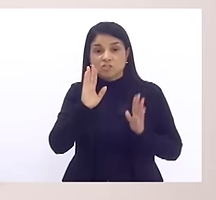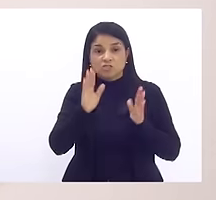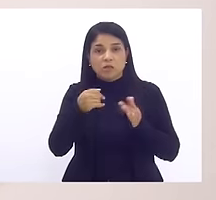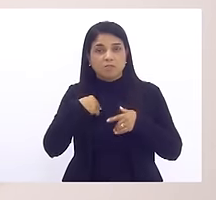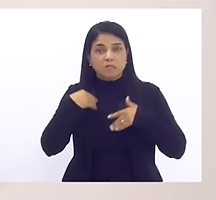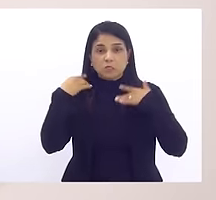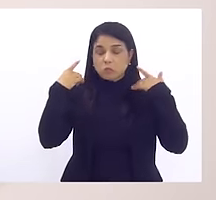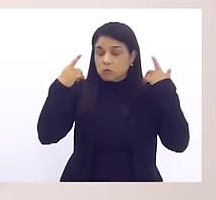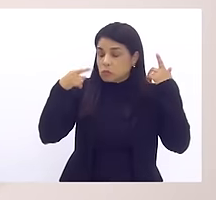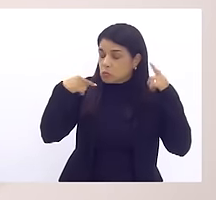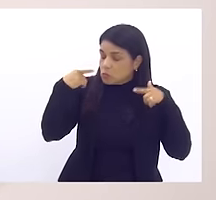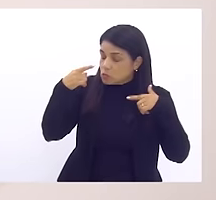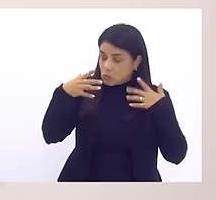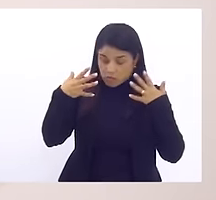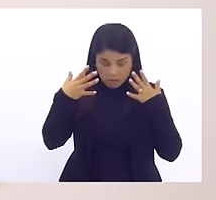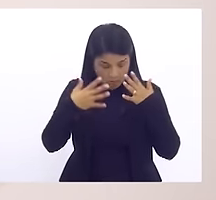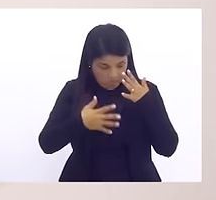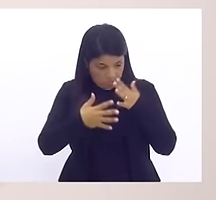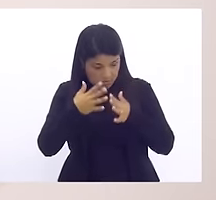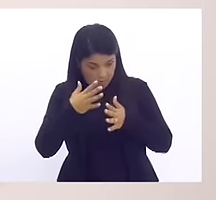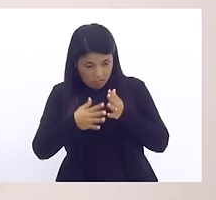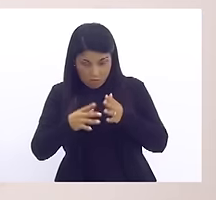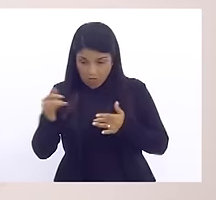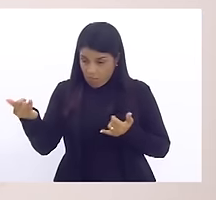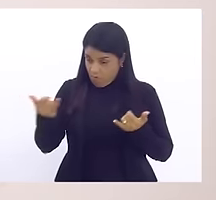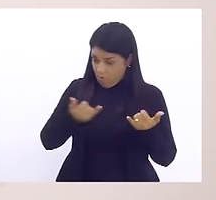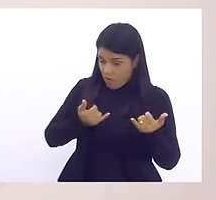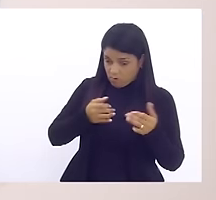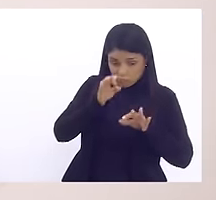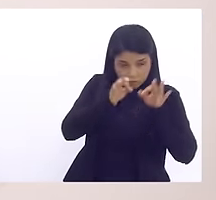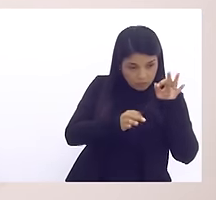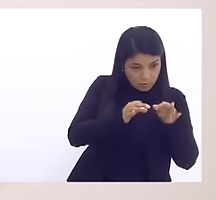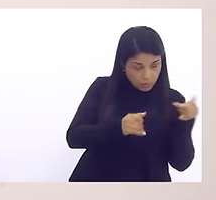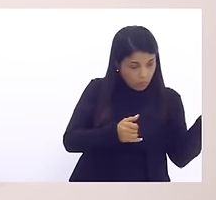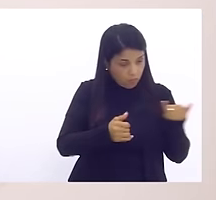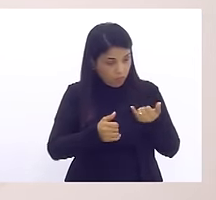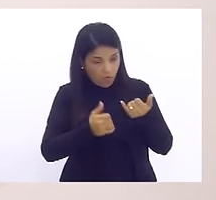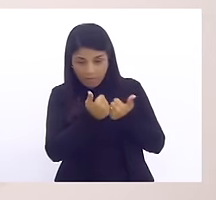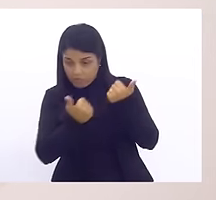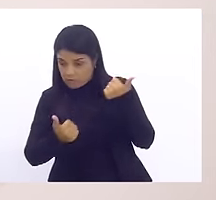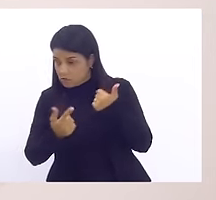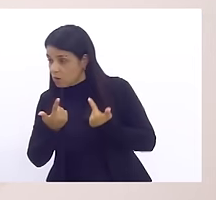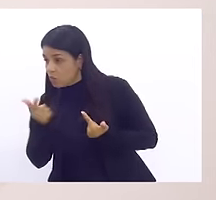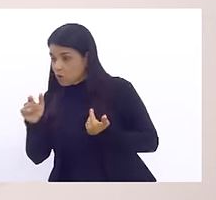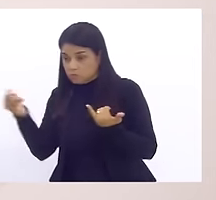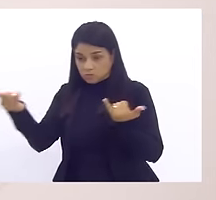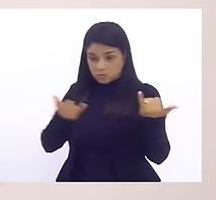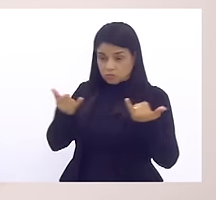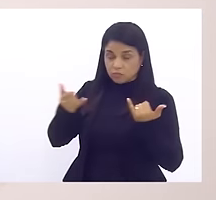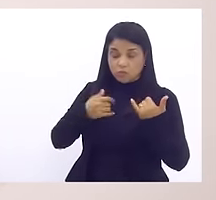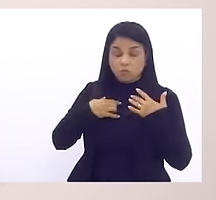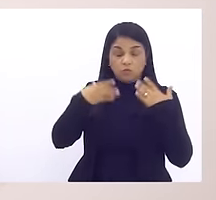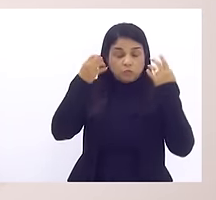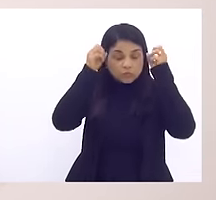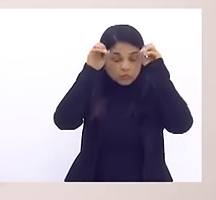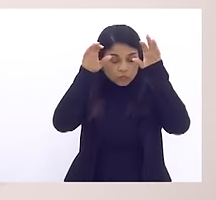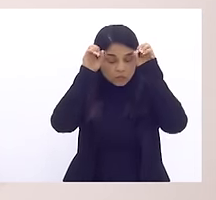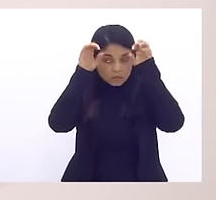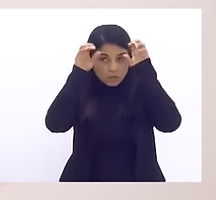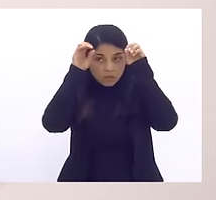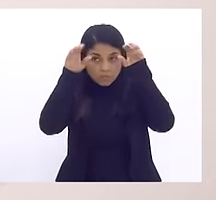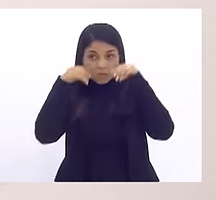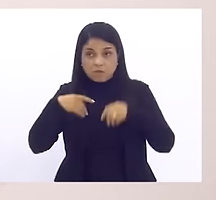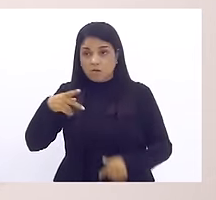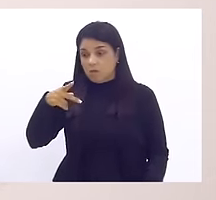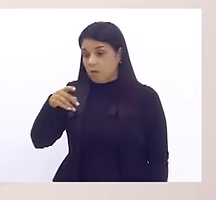deixaram tonto um fala uma coisa o jurídico pela outra vice-presidente fala outra eu já tô tonto eu tô com dor de cabeça o assessor de